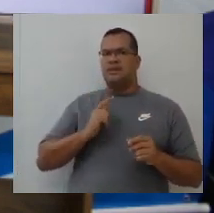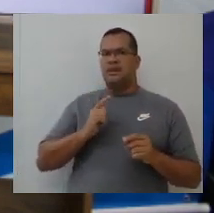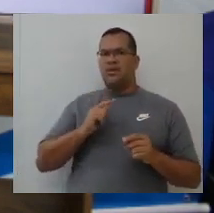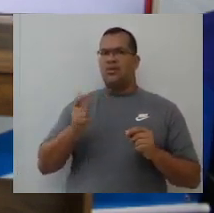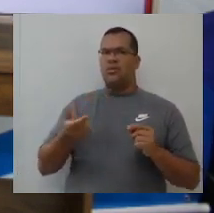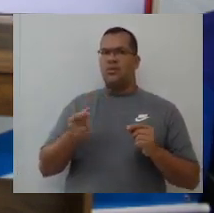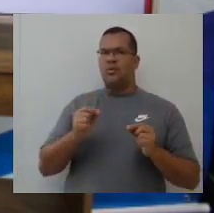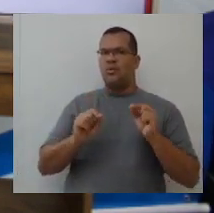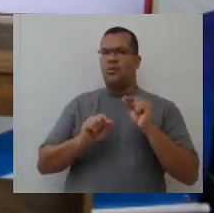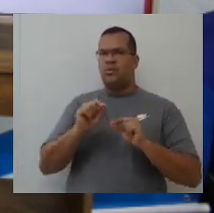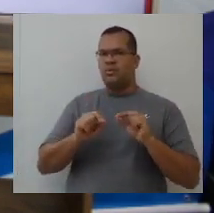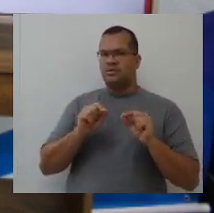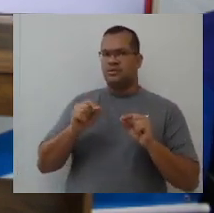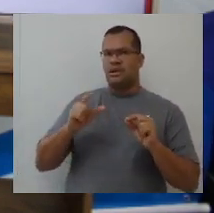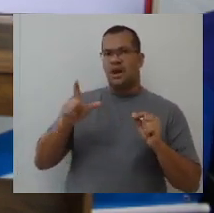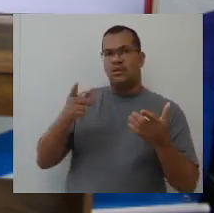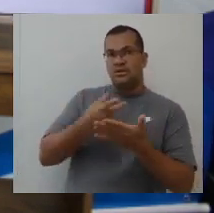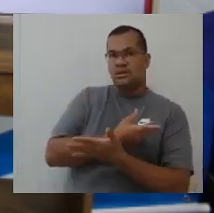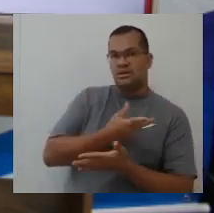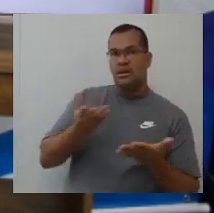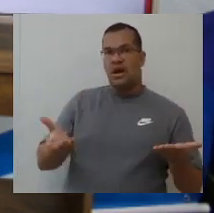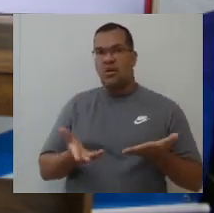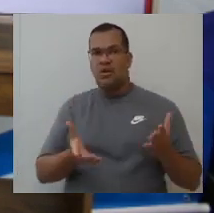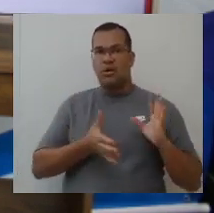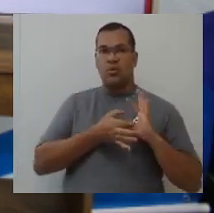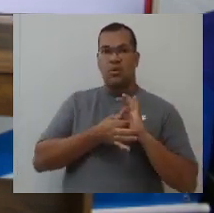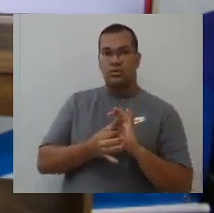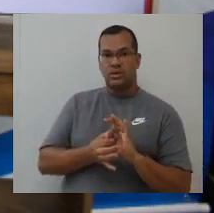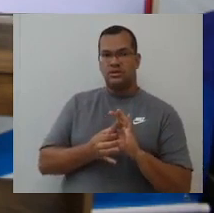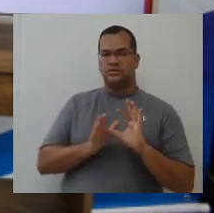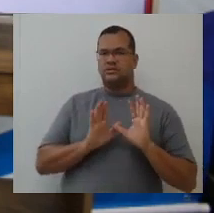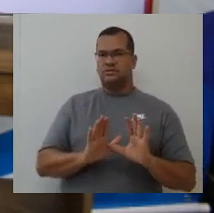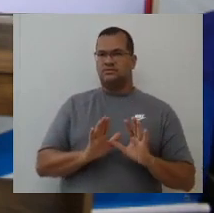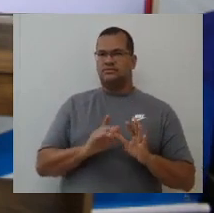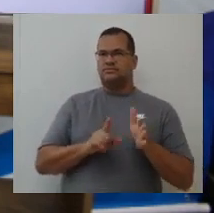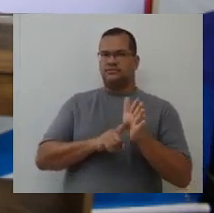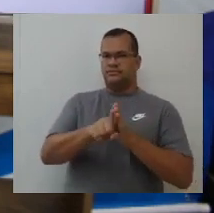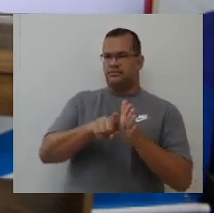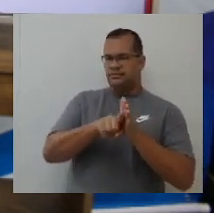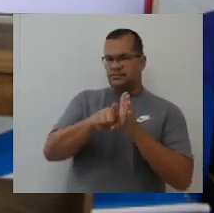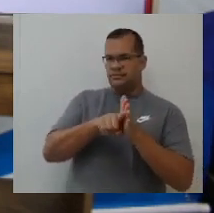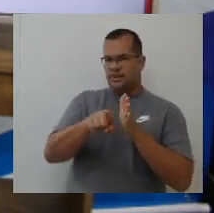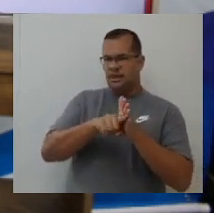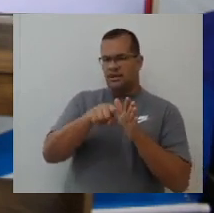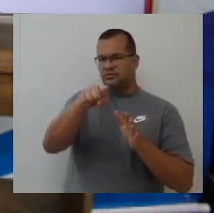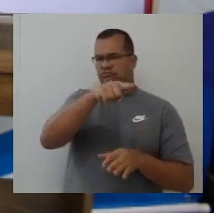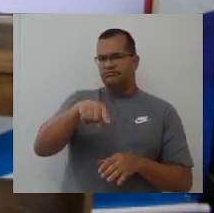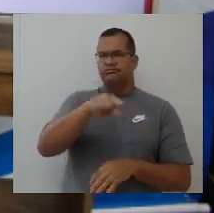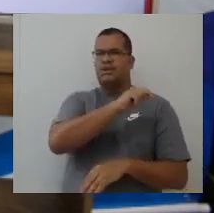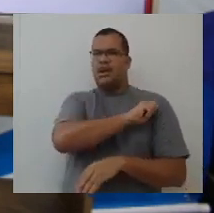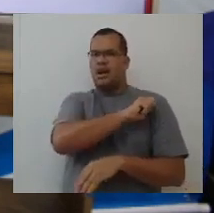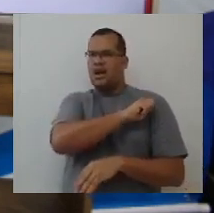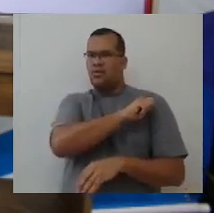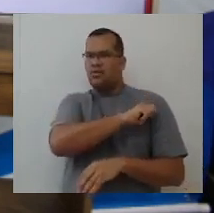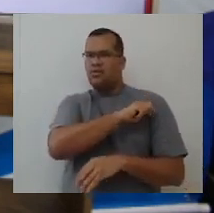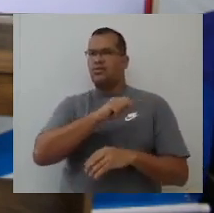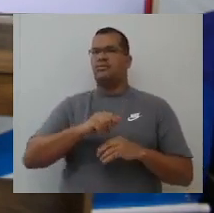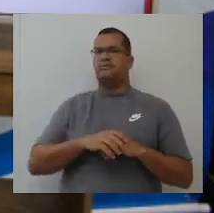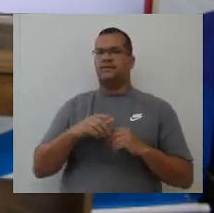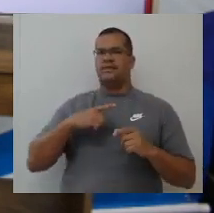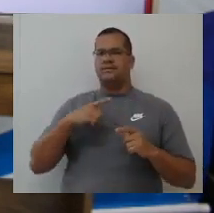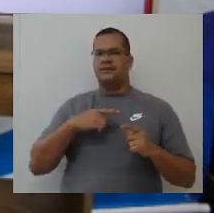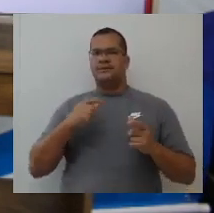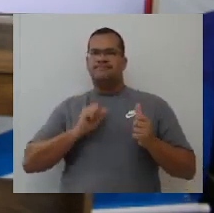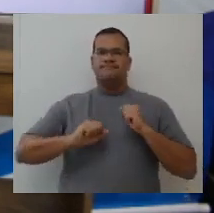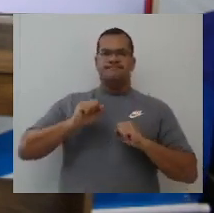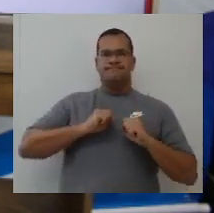que esteja ocorrendo agora, no momento da minha fala? Eu gosto de questionar, de indagar o aluno, de meio que